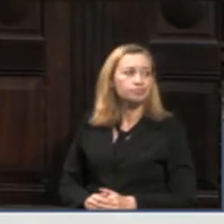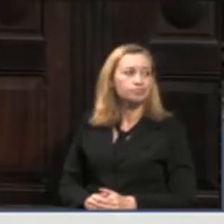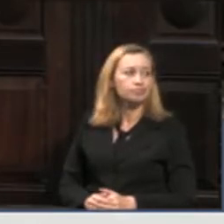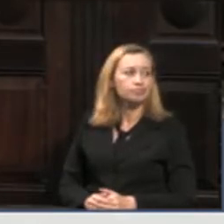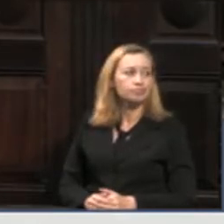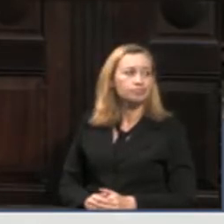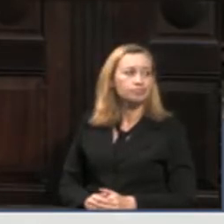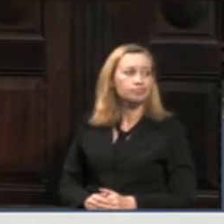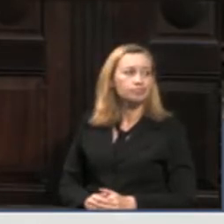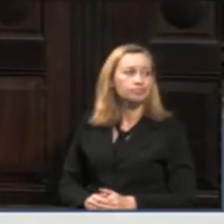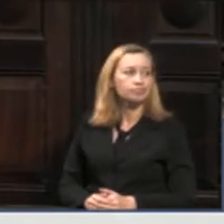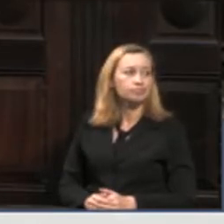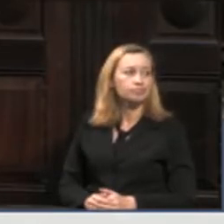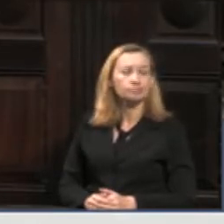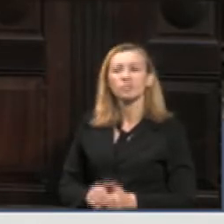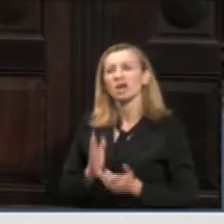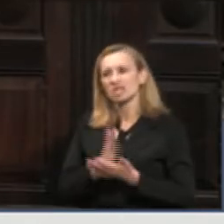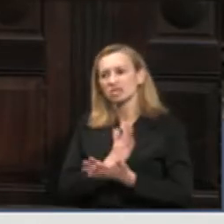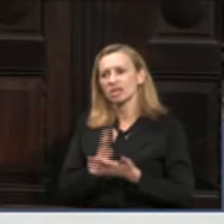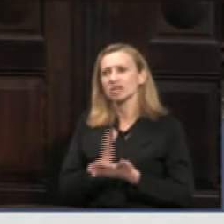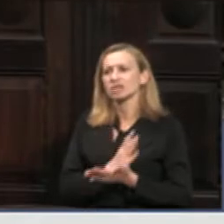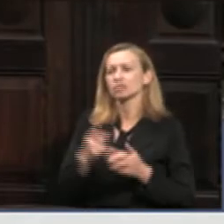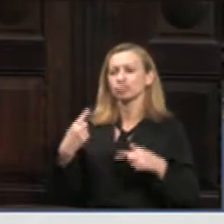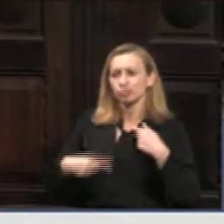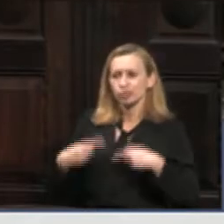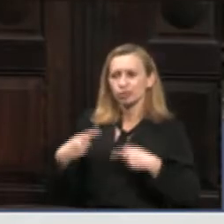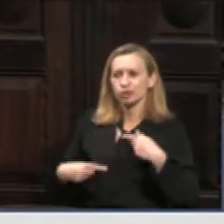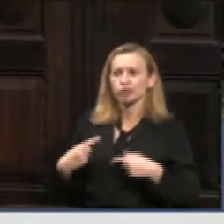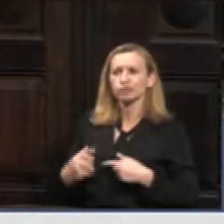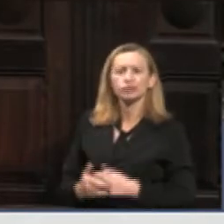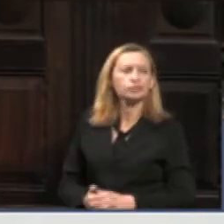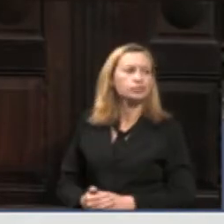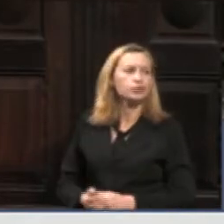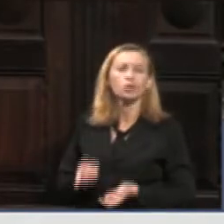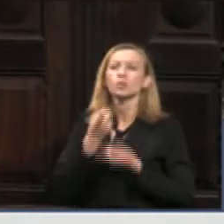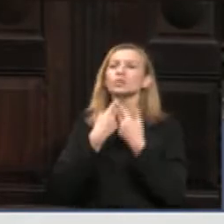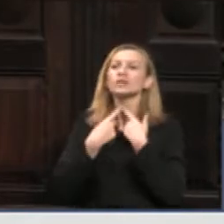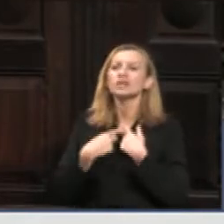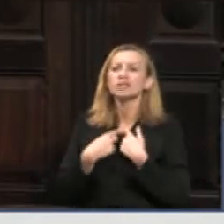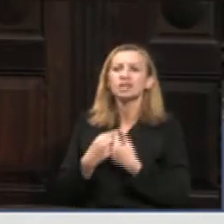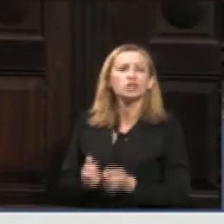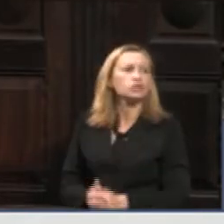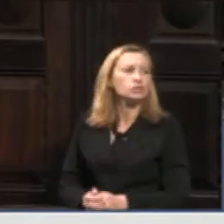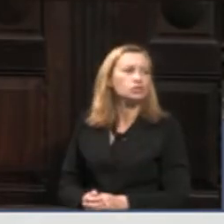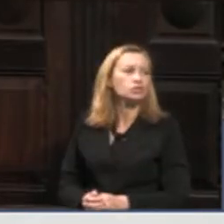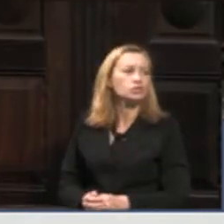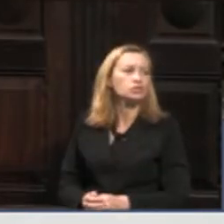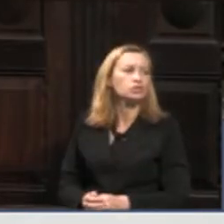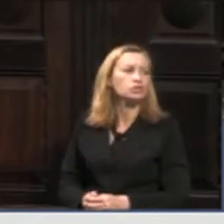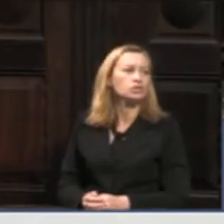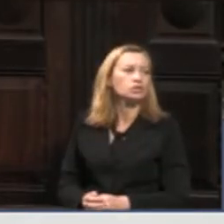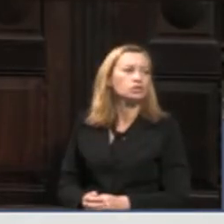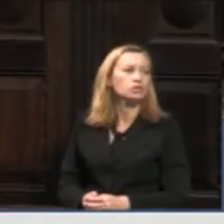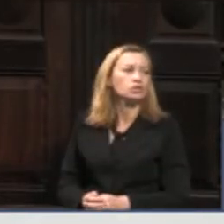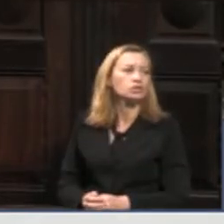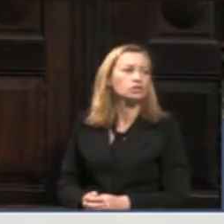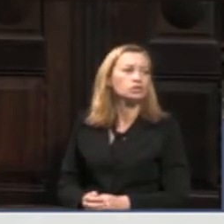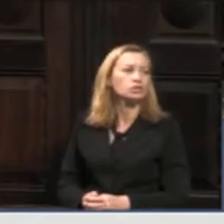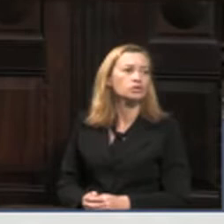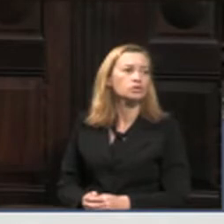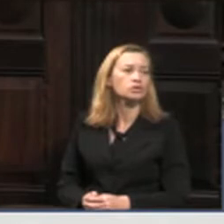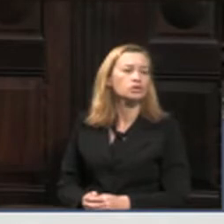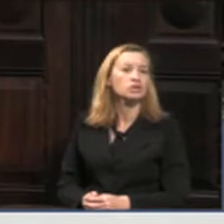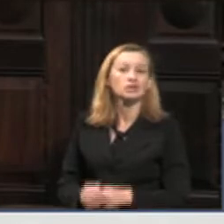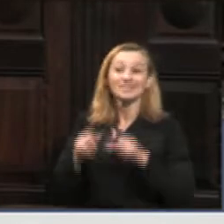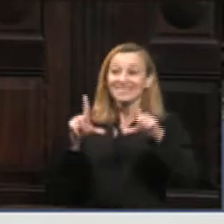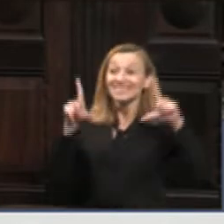o oportunismo político e o desejo de surfar na mídia,